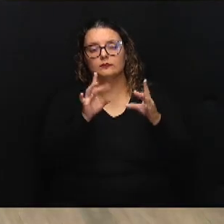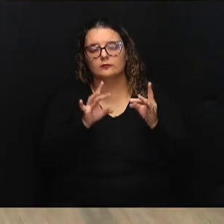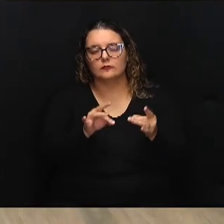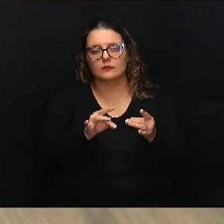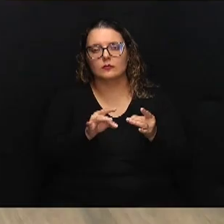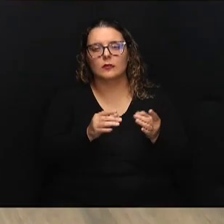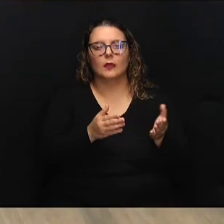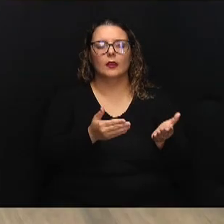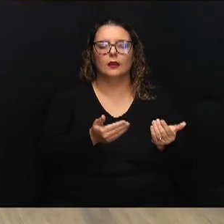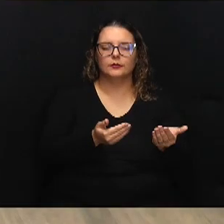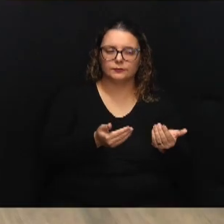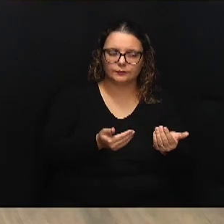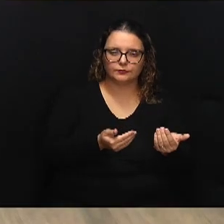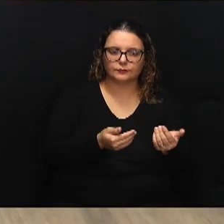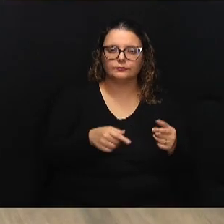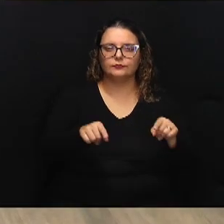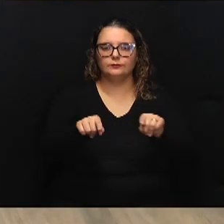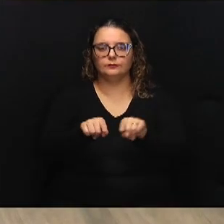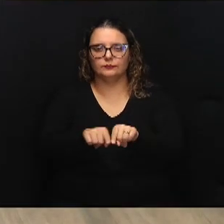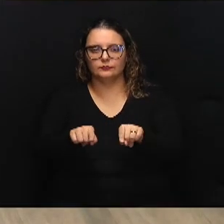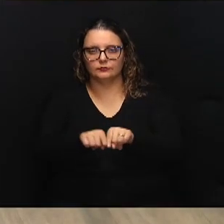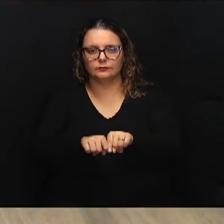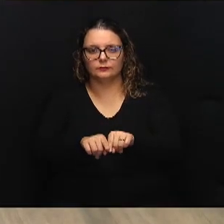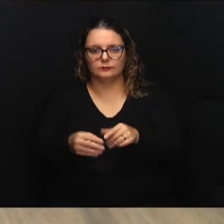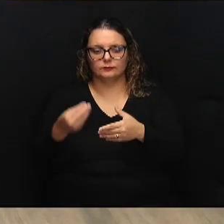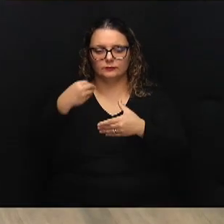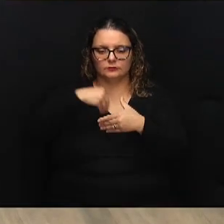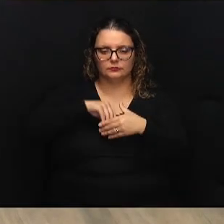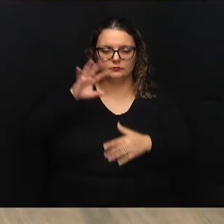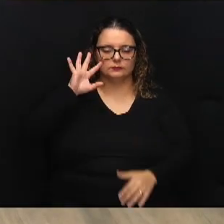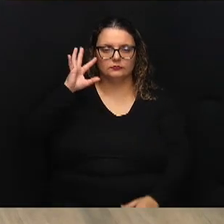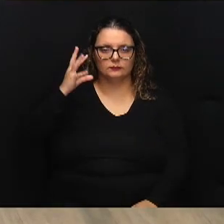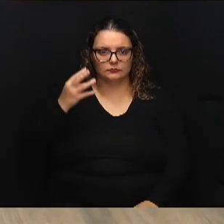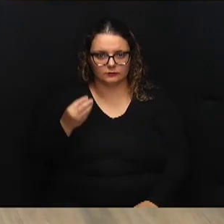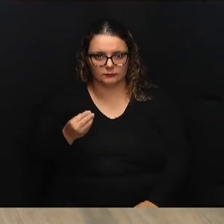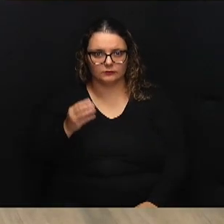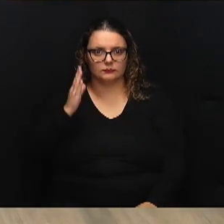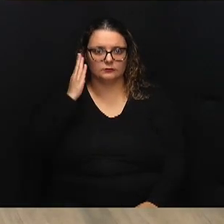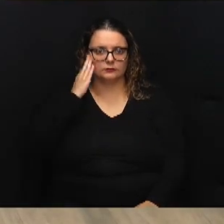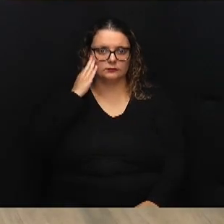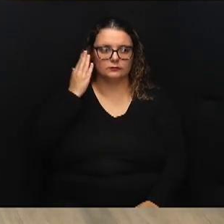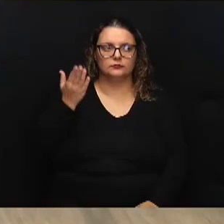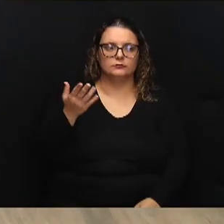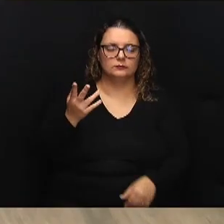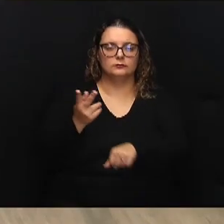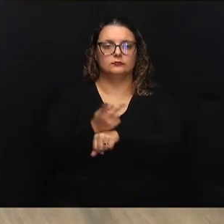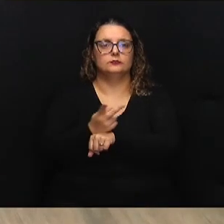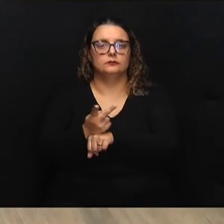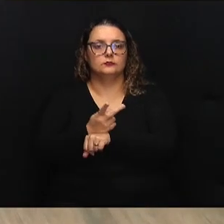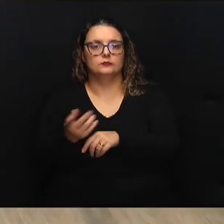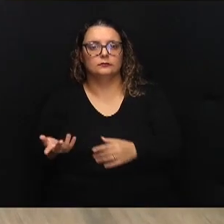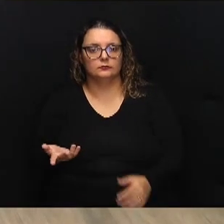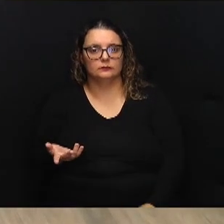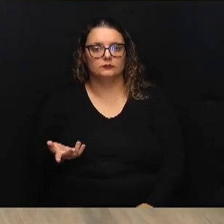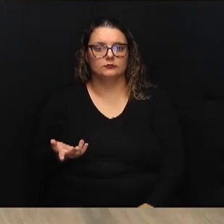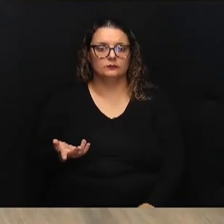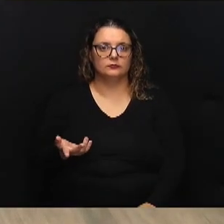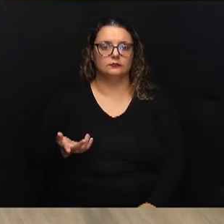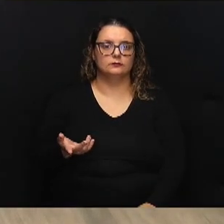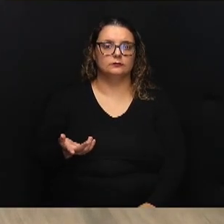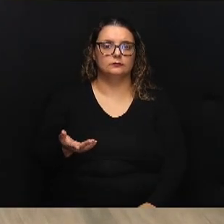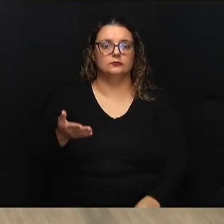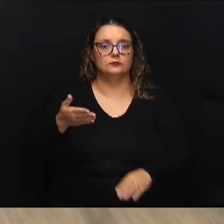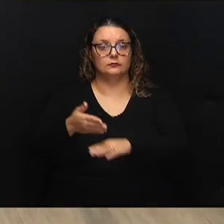Os jovens também já vêm com esse conhecimento, né? Eles já vêm buscando isso. Então, quando ele busca entrar